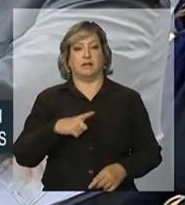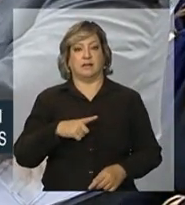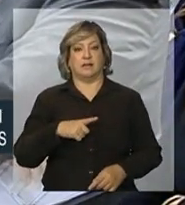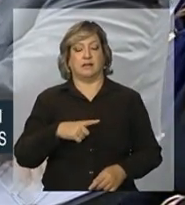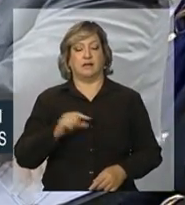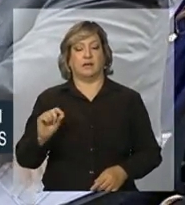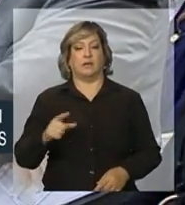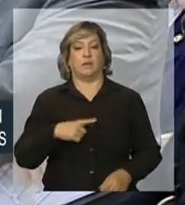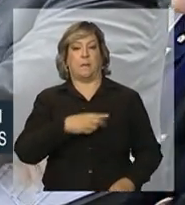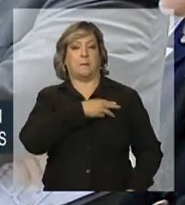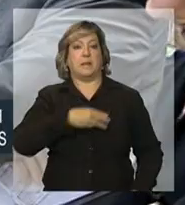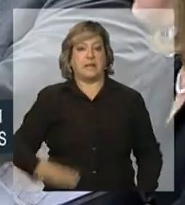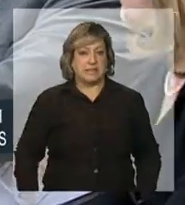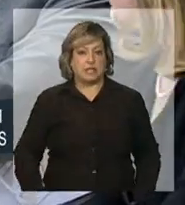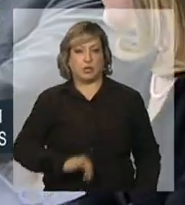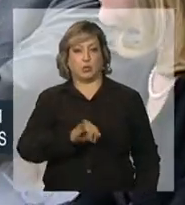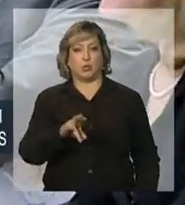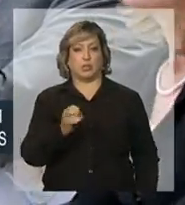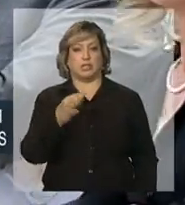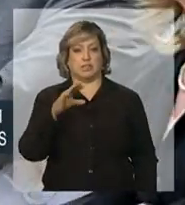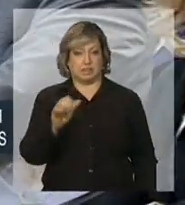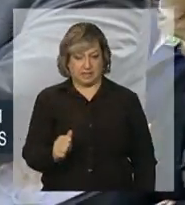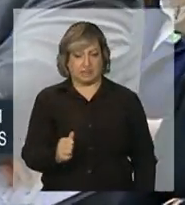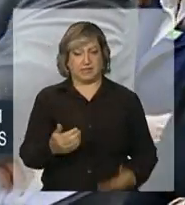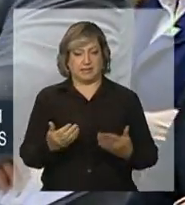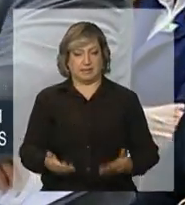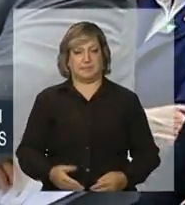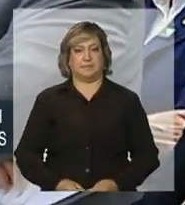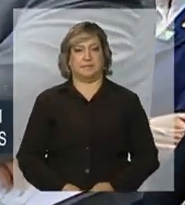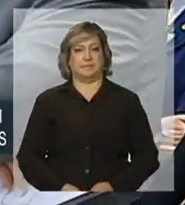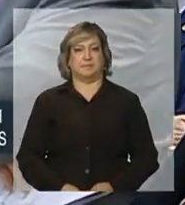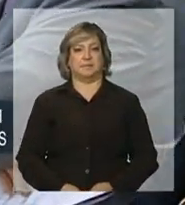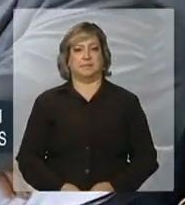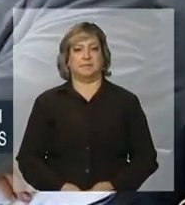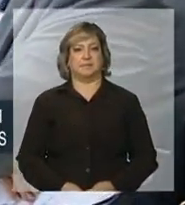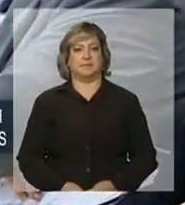e depois para o ministro da Justiça, Zé Eduardo.